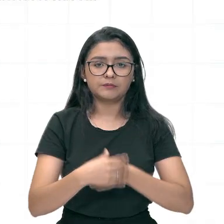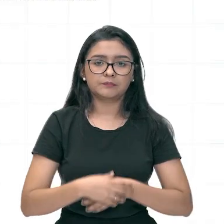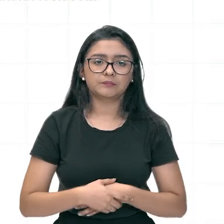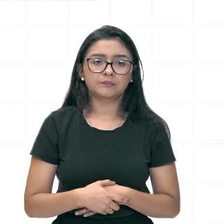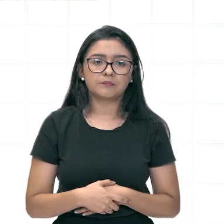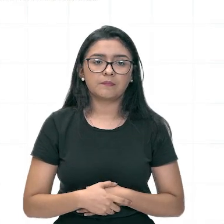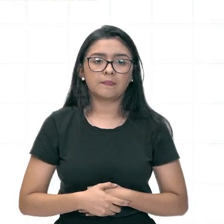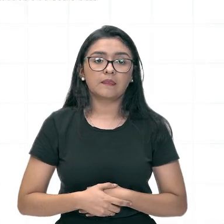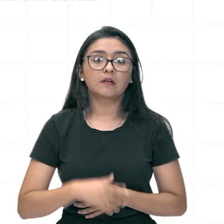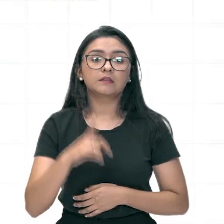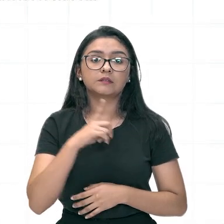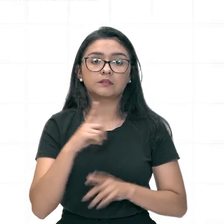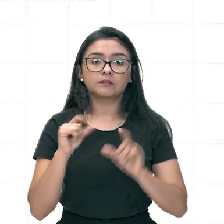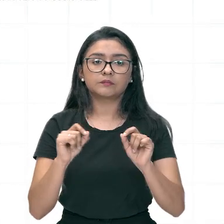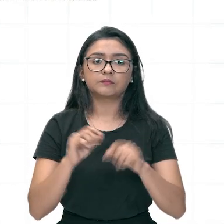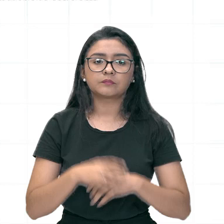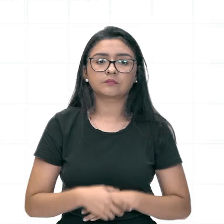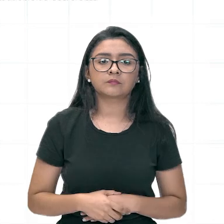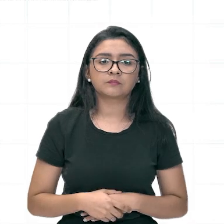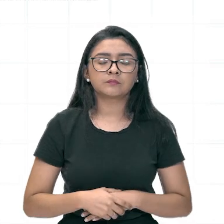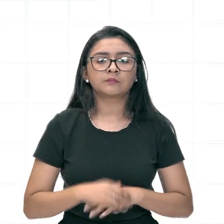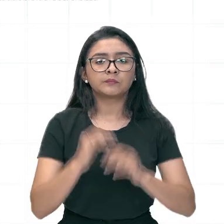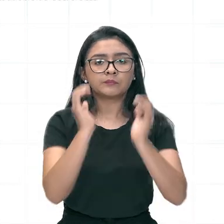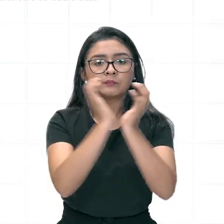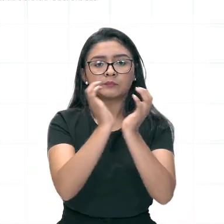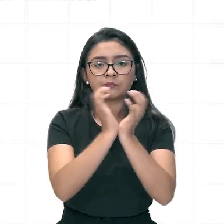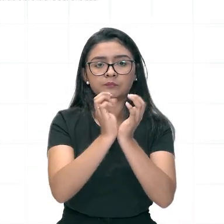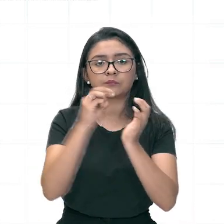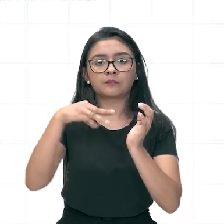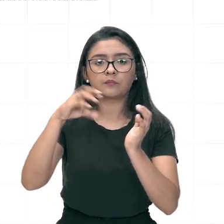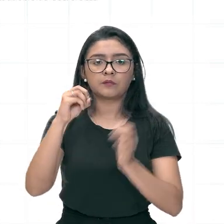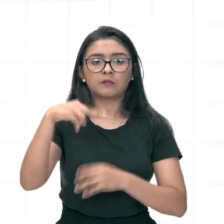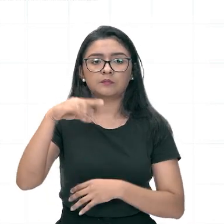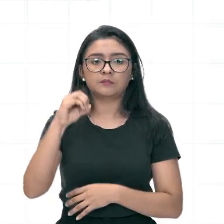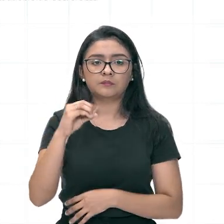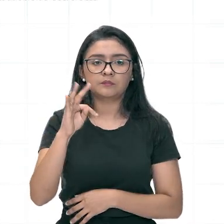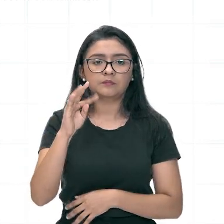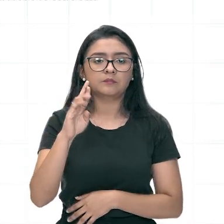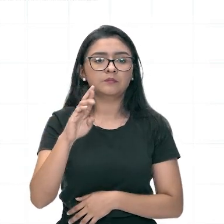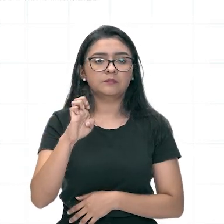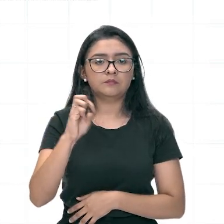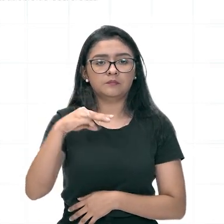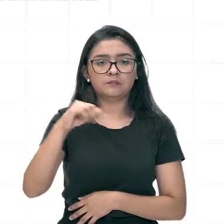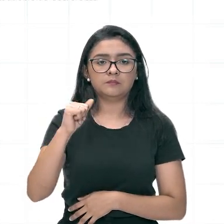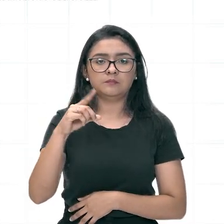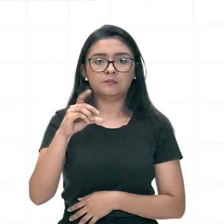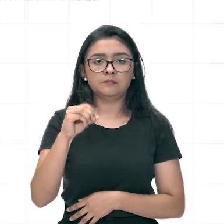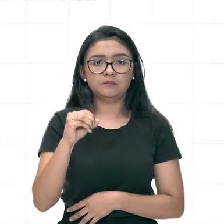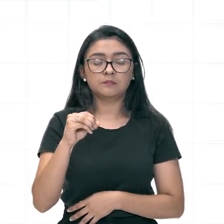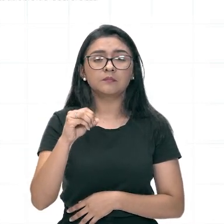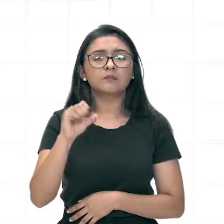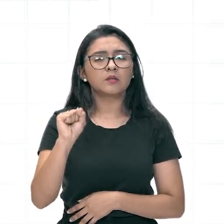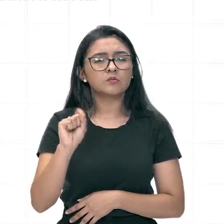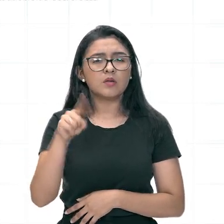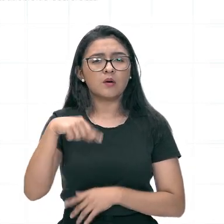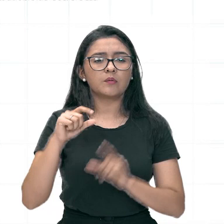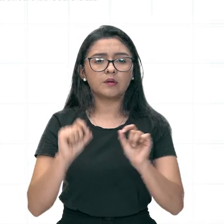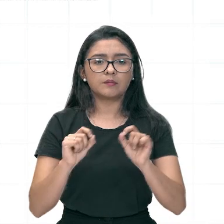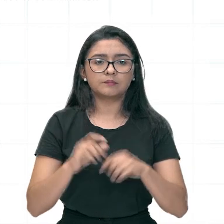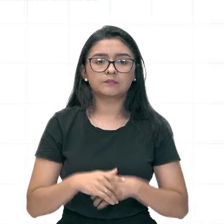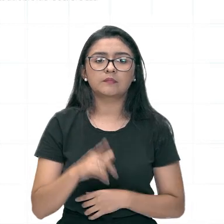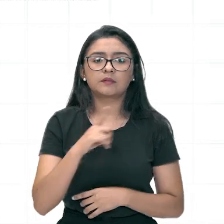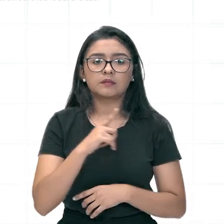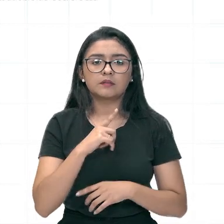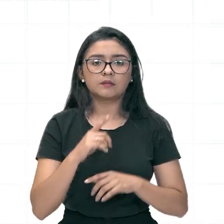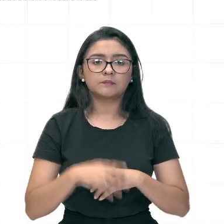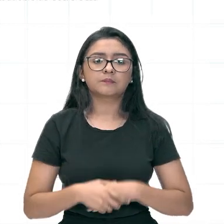imagem. Nós vamos encontrar mamíferos classificados como monotremados. No caso dos monotremados, a